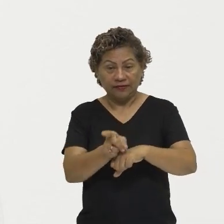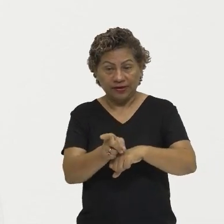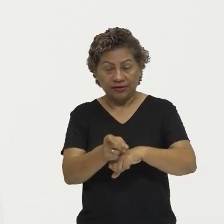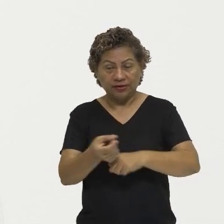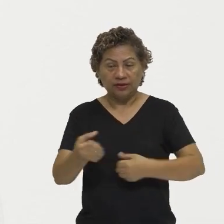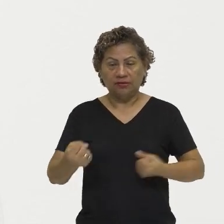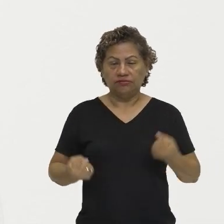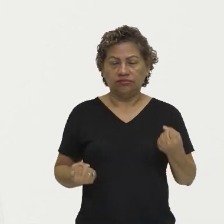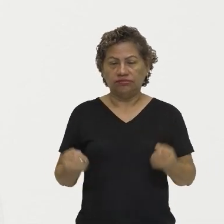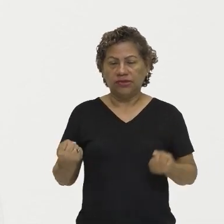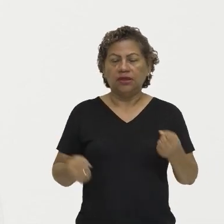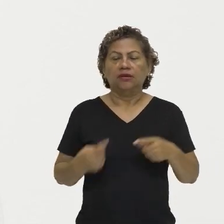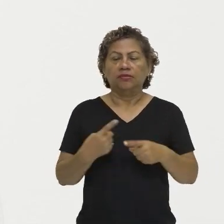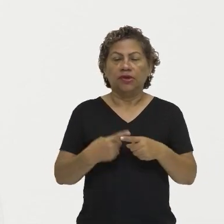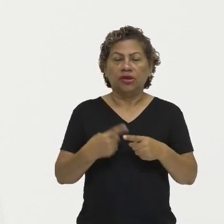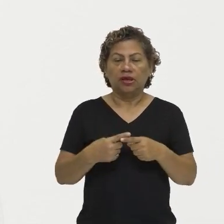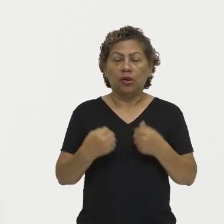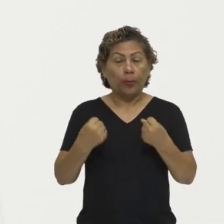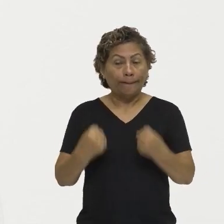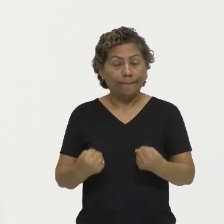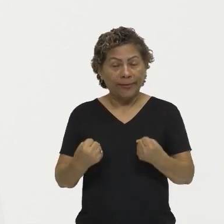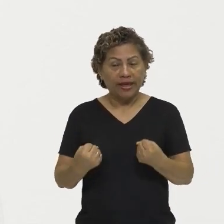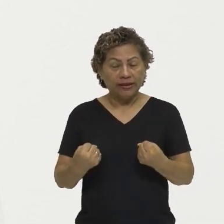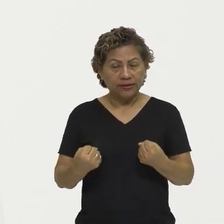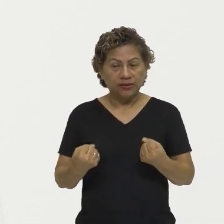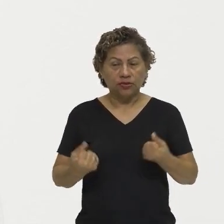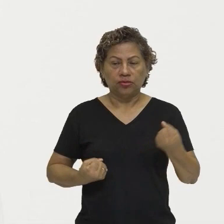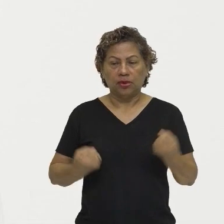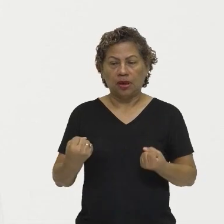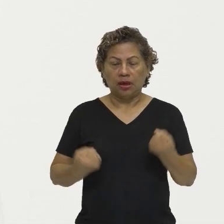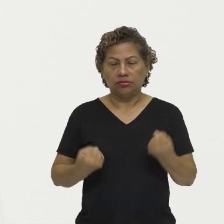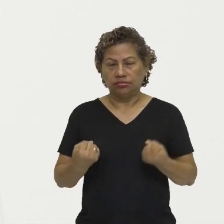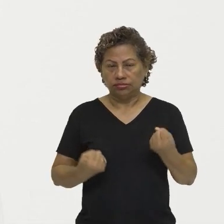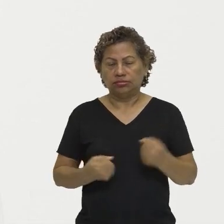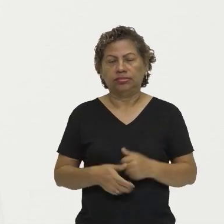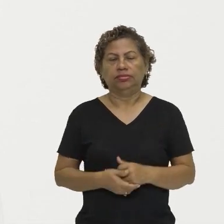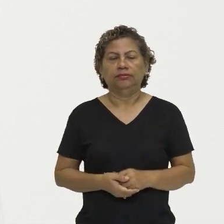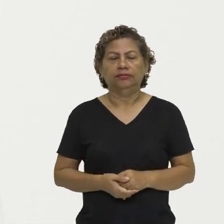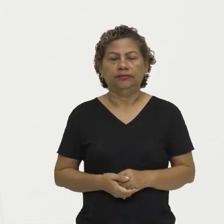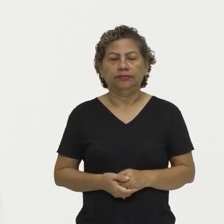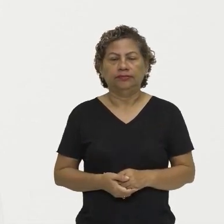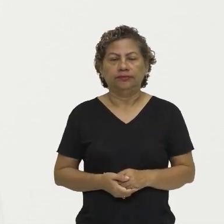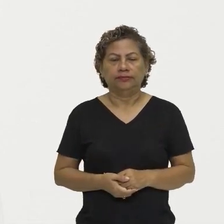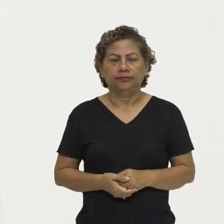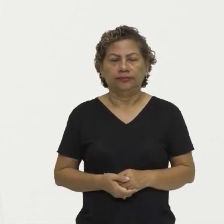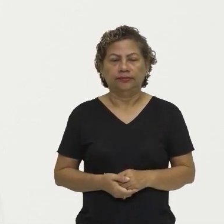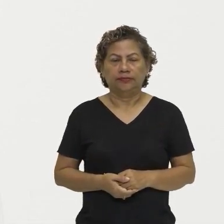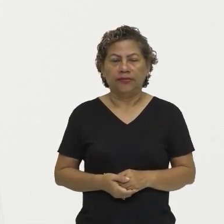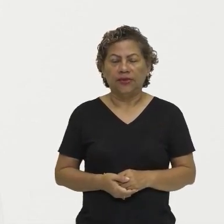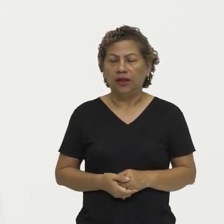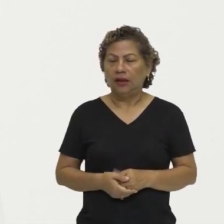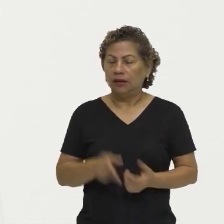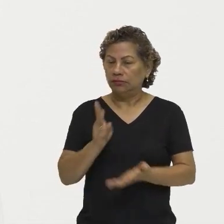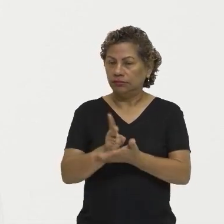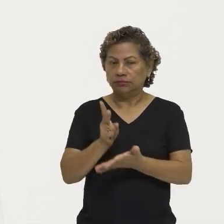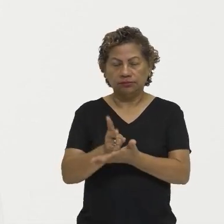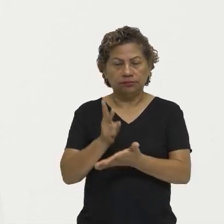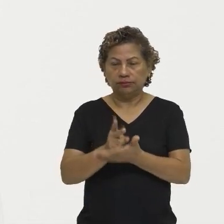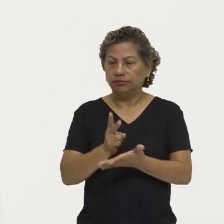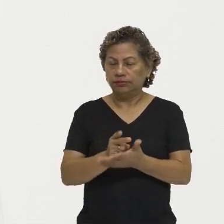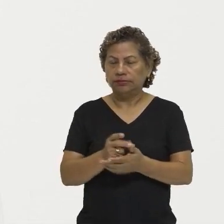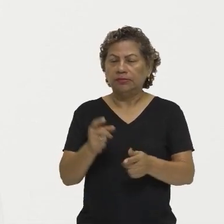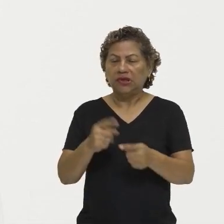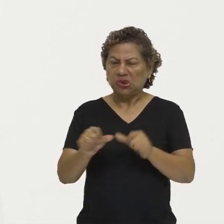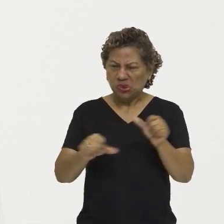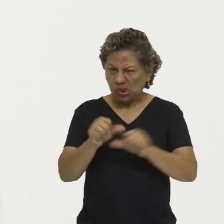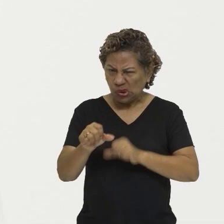A, porque a massa do carrinho, né, pessoal, pensa bem, a massa do carrinho, ela não muda, é o mesmo carro,